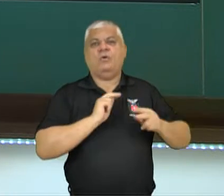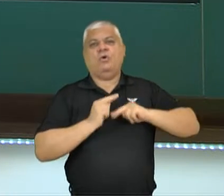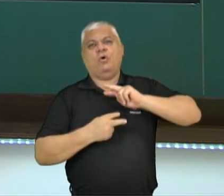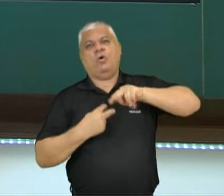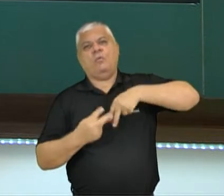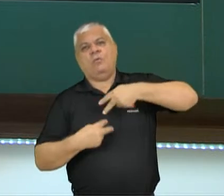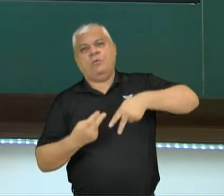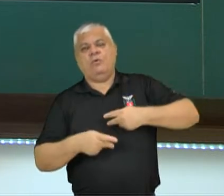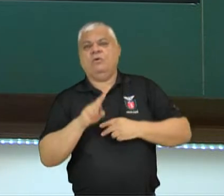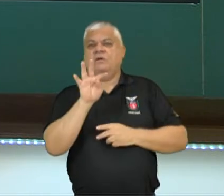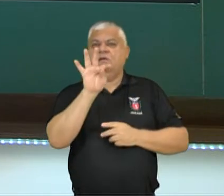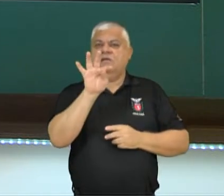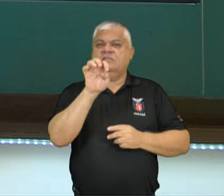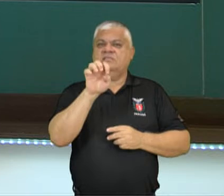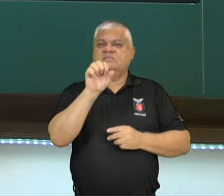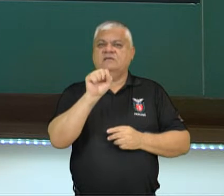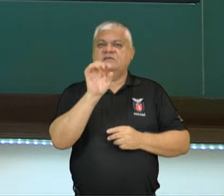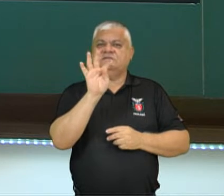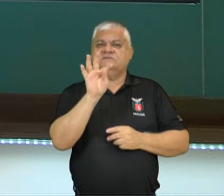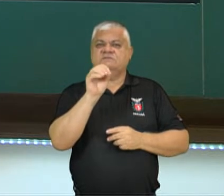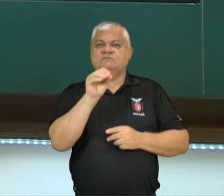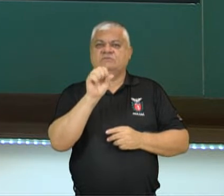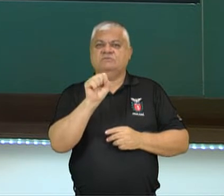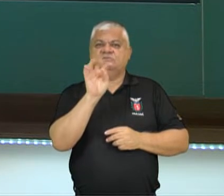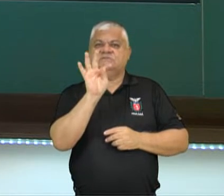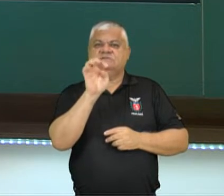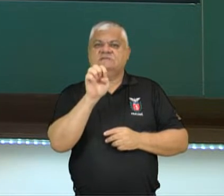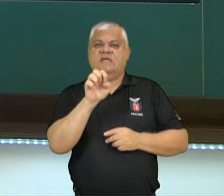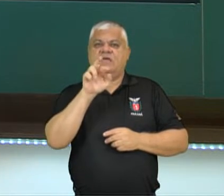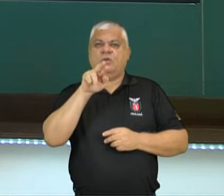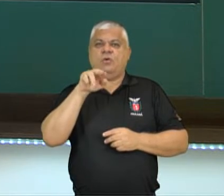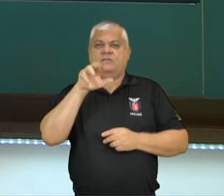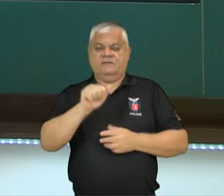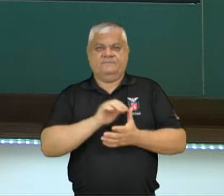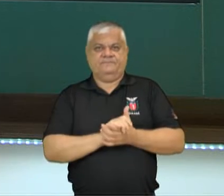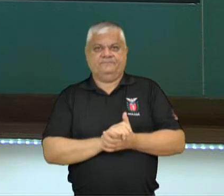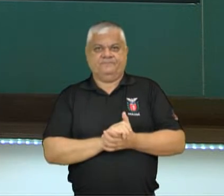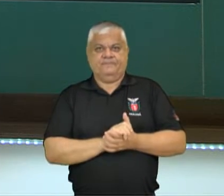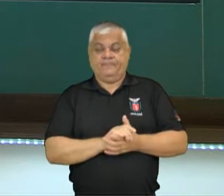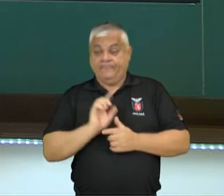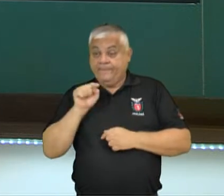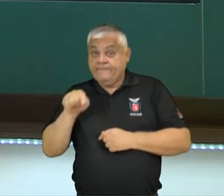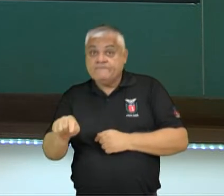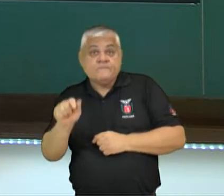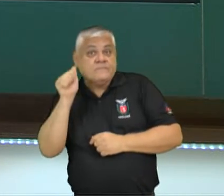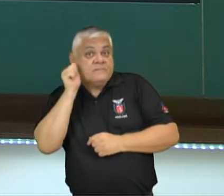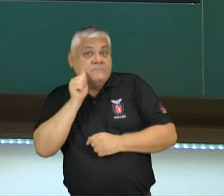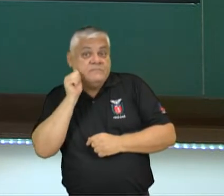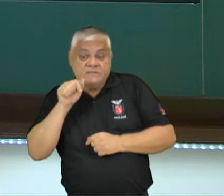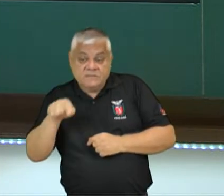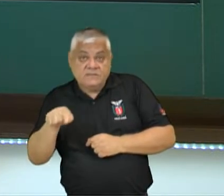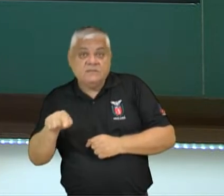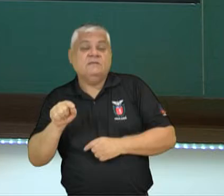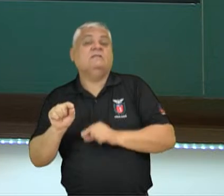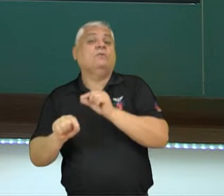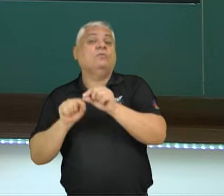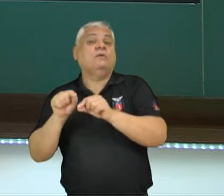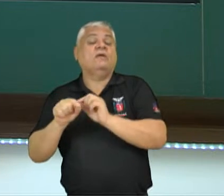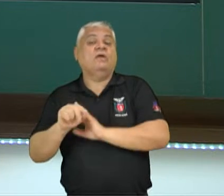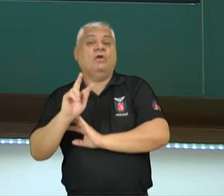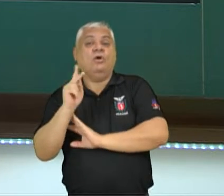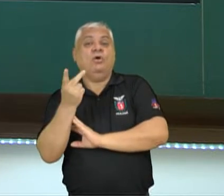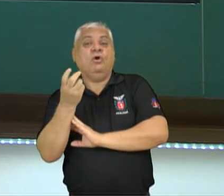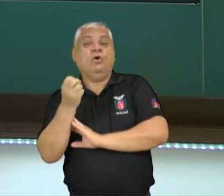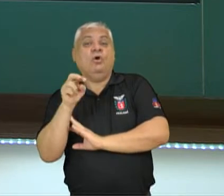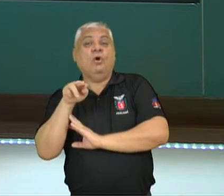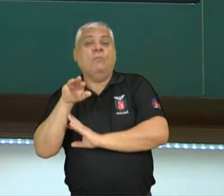ação da testosterona, tá? Já nas meninas, esses hormônios sexuais